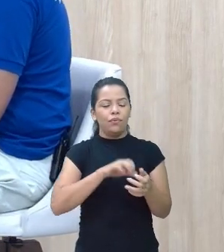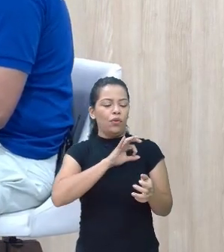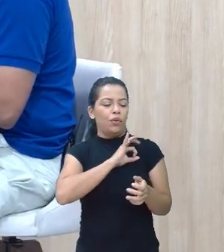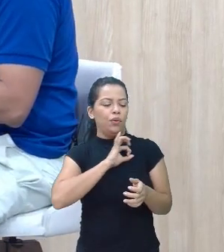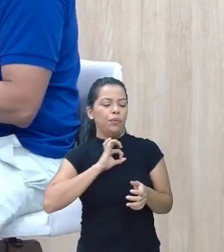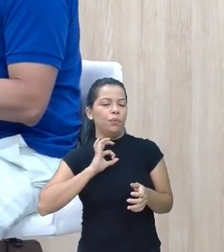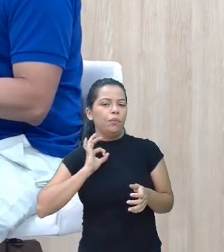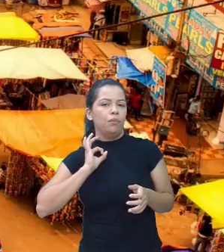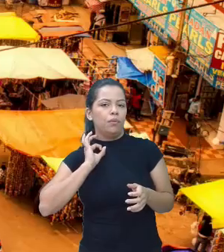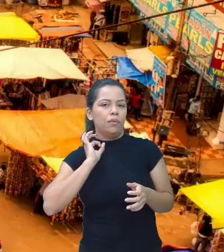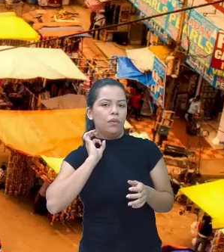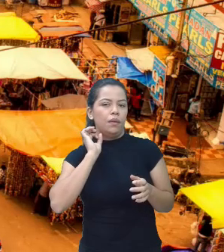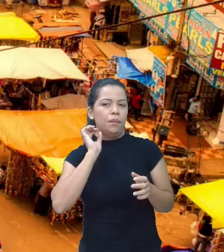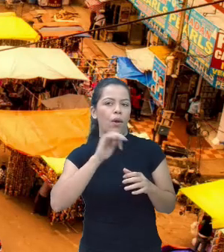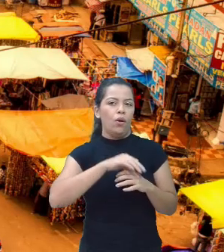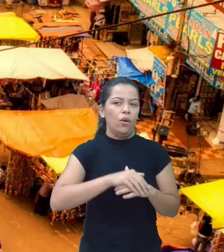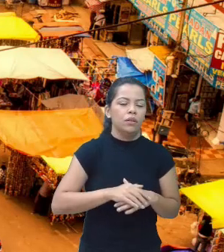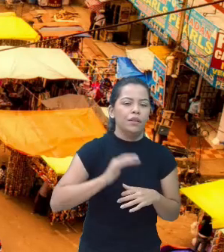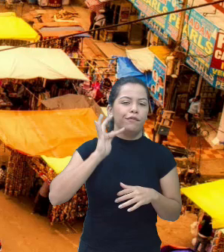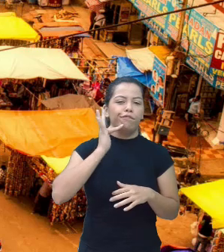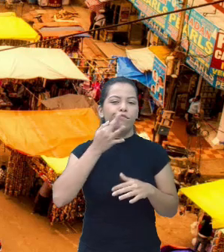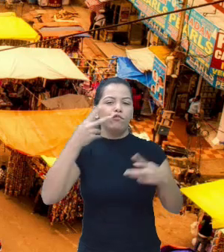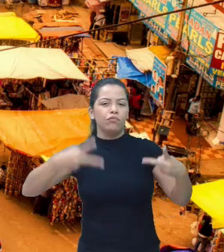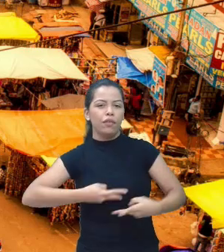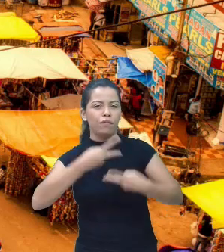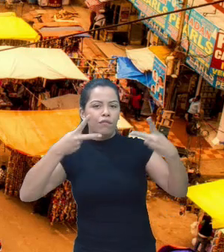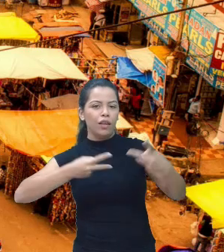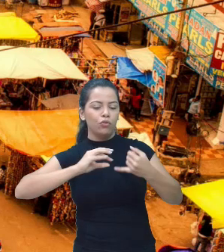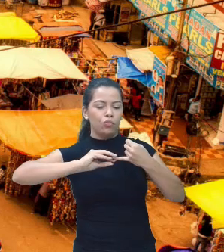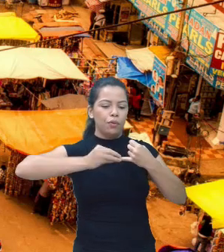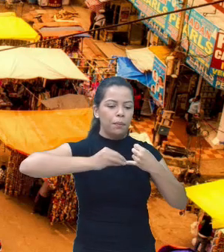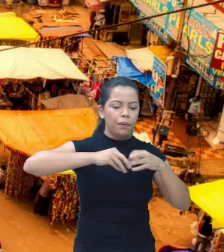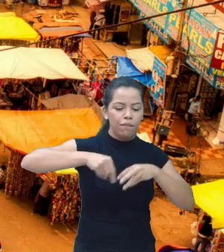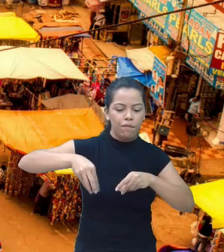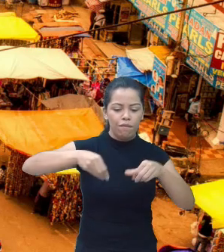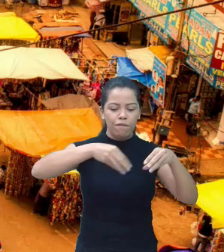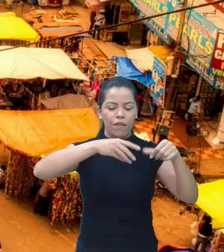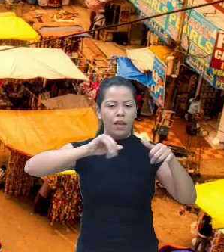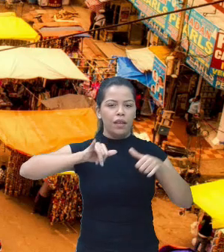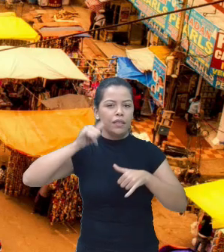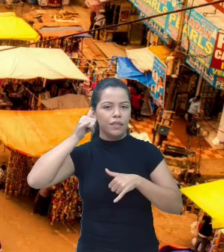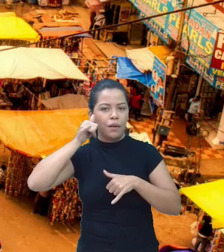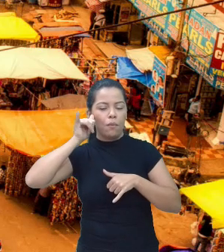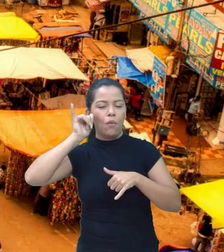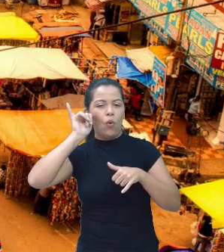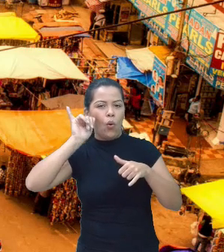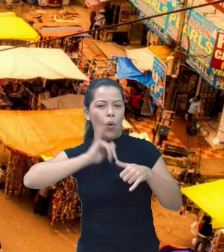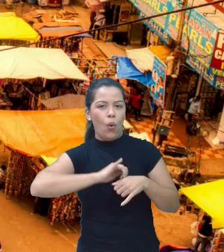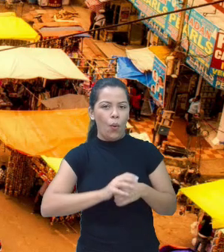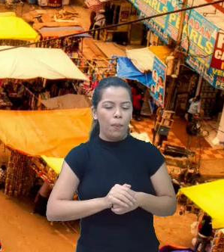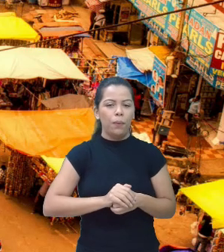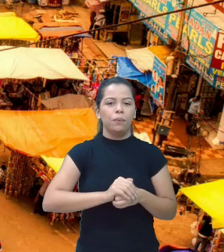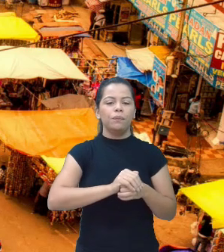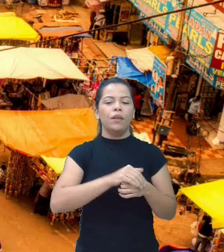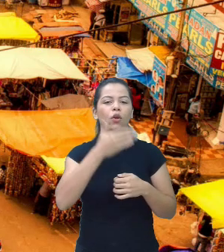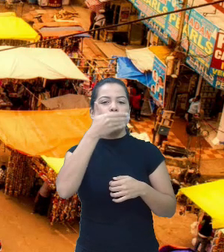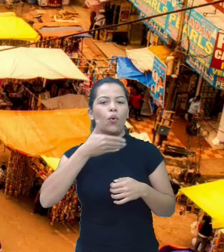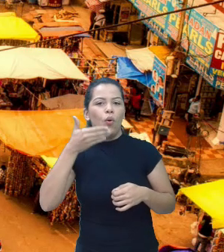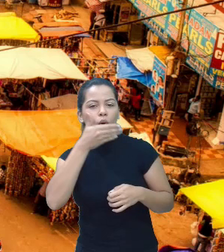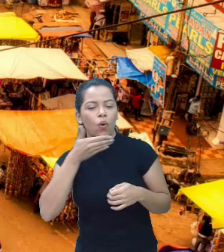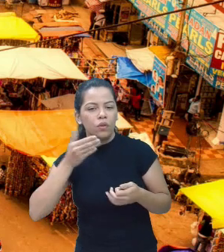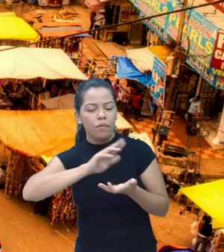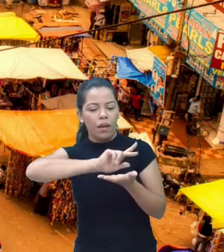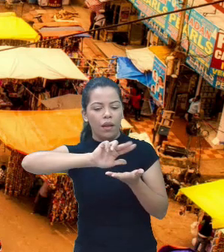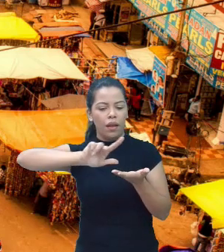Miçanga, fruta, verdura, milho, feijão e farinha, bode, suíno, galinha, miudeza, rapadura. Essa é